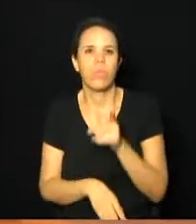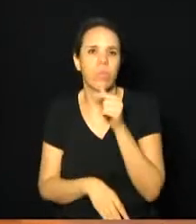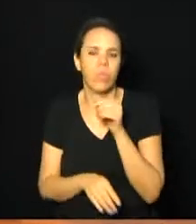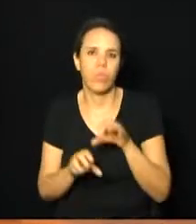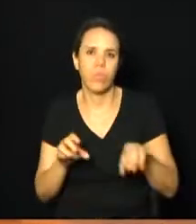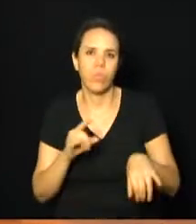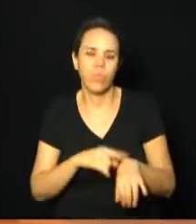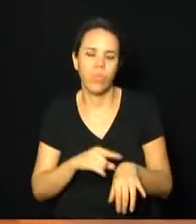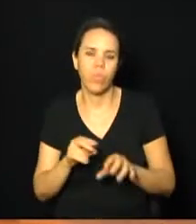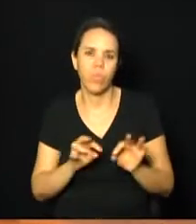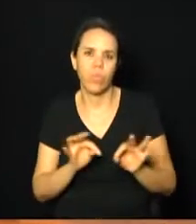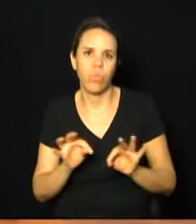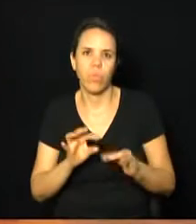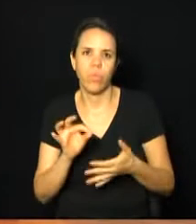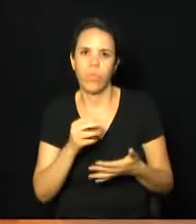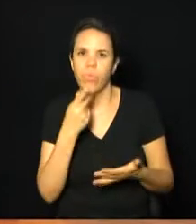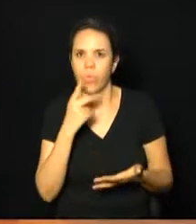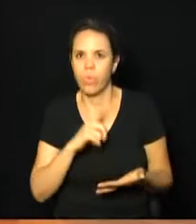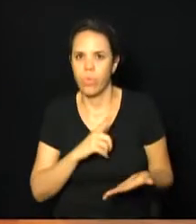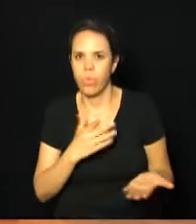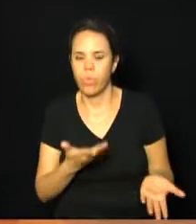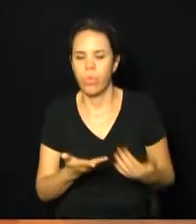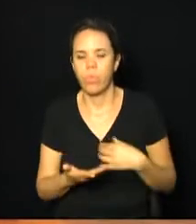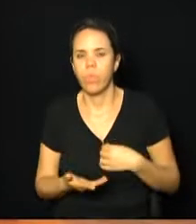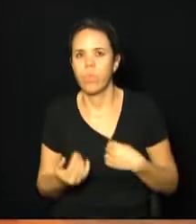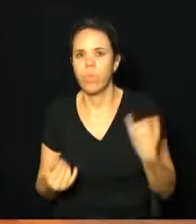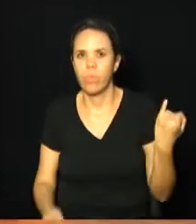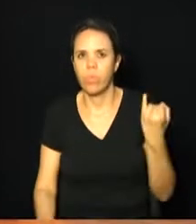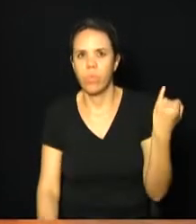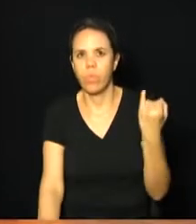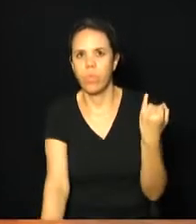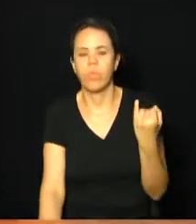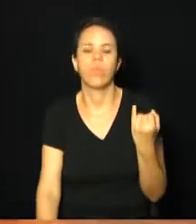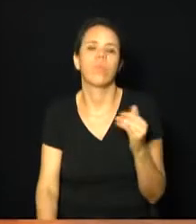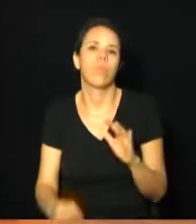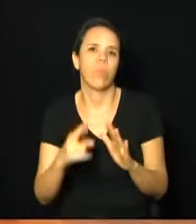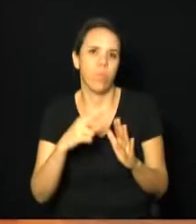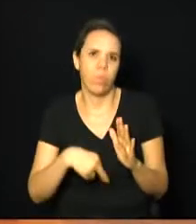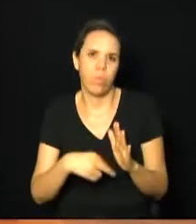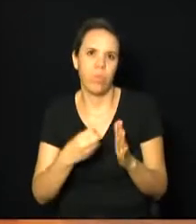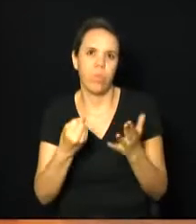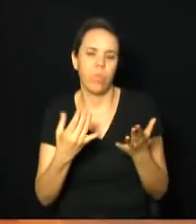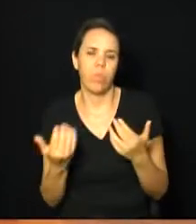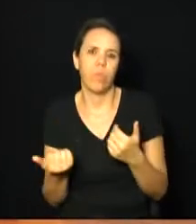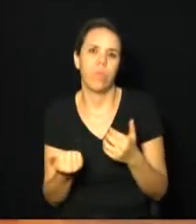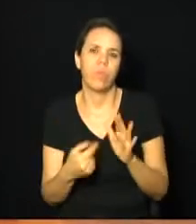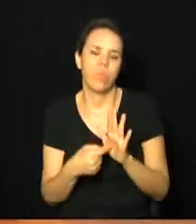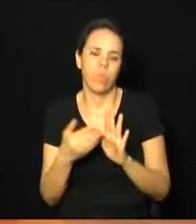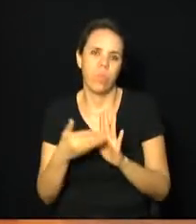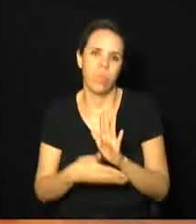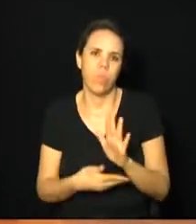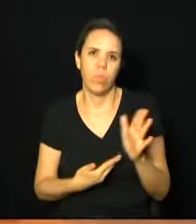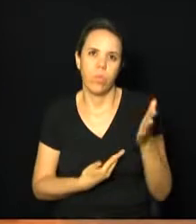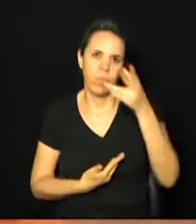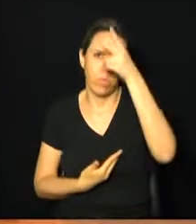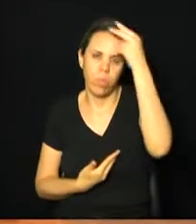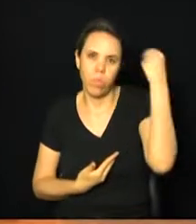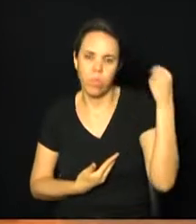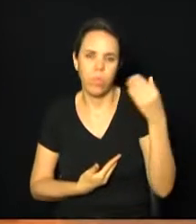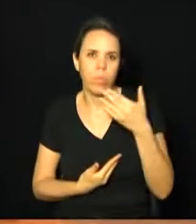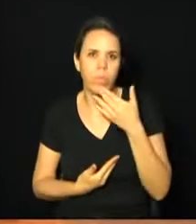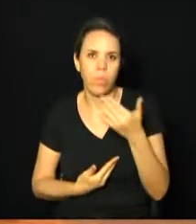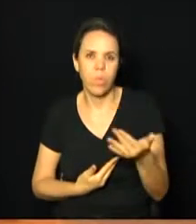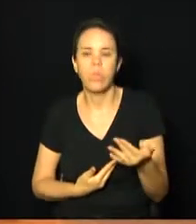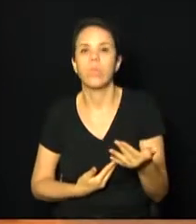Todas essas questões que você falou a gente tem, mas é importante esse relatório também para subsidiar, né, o poder público